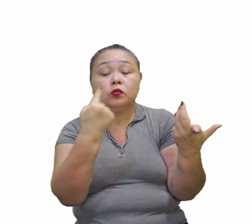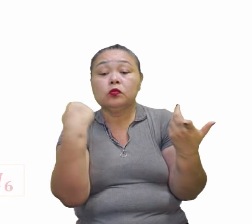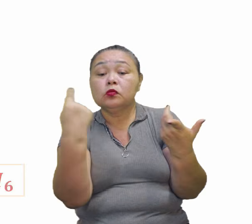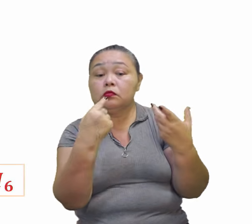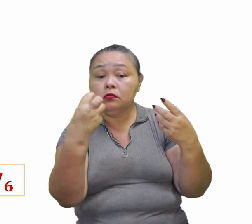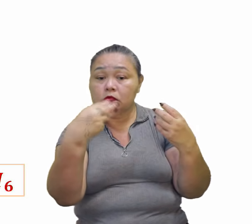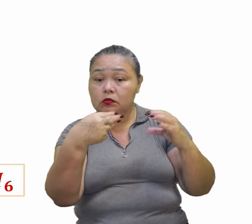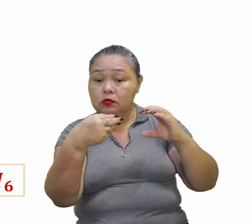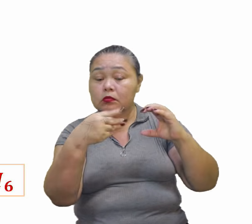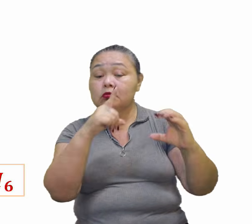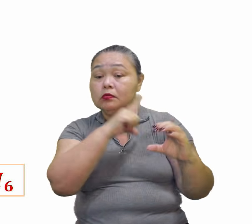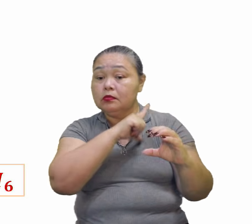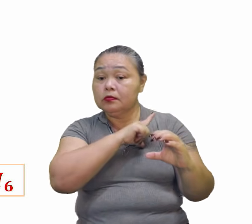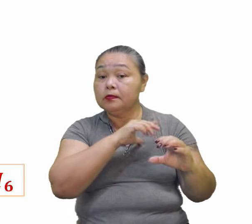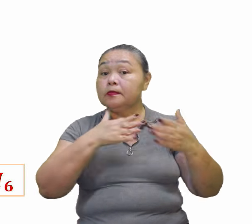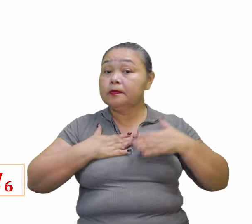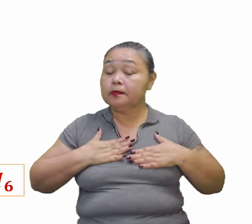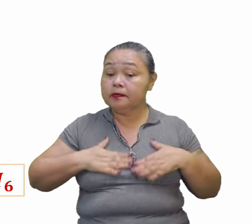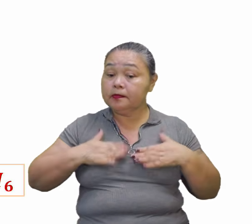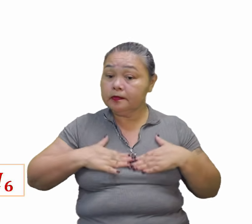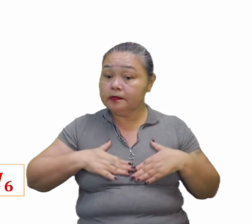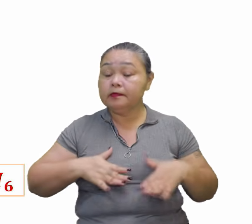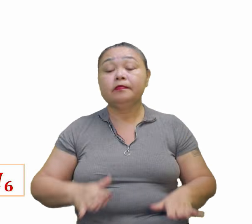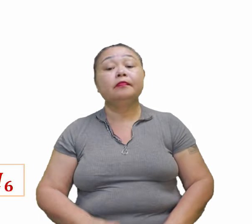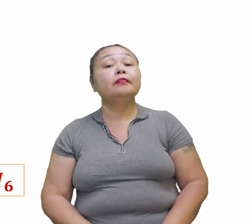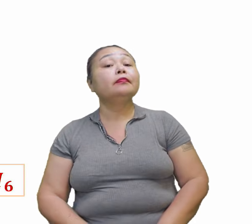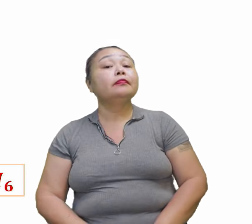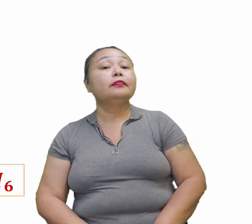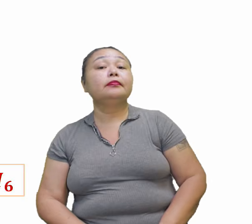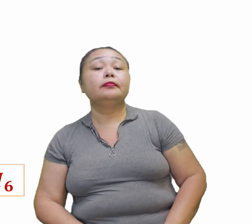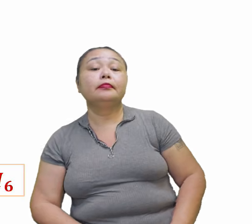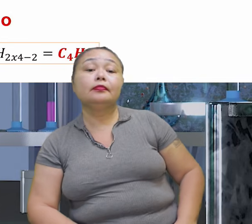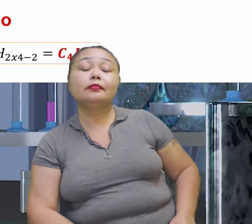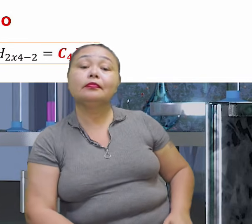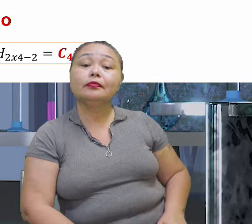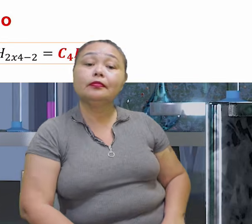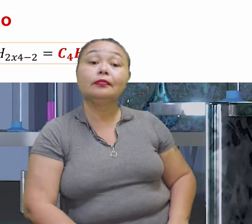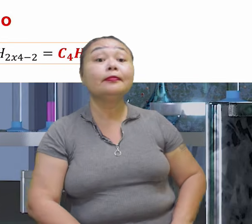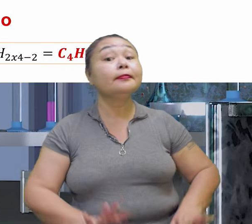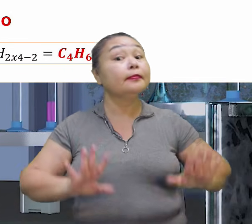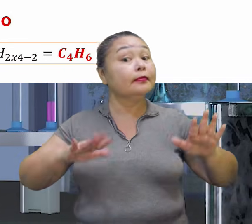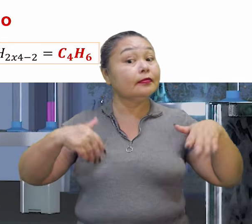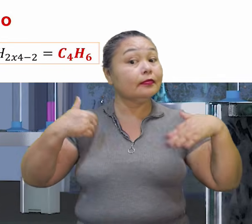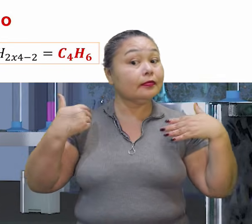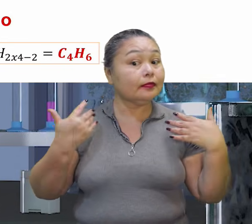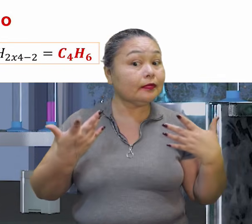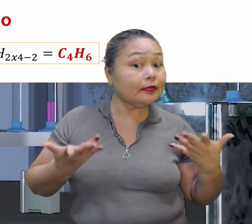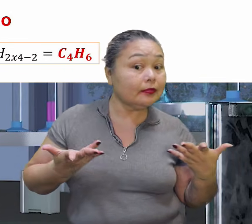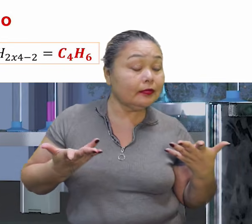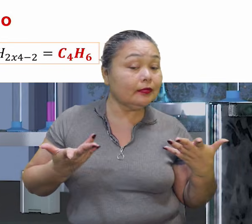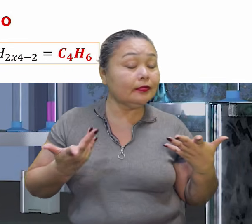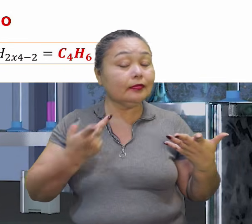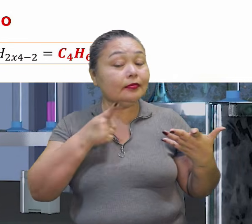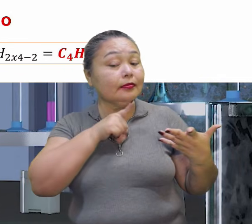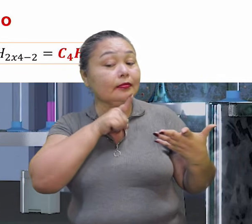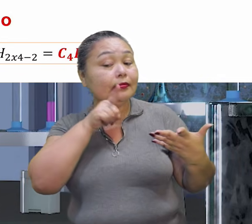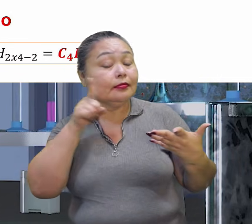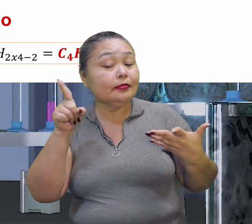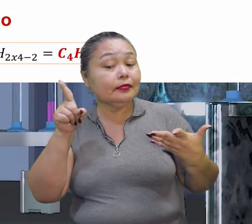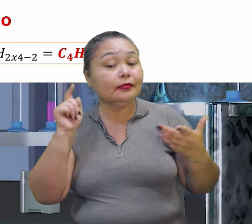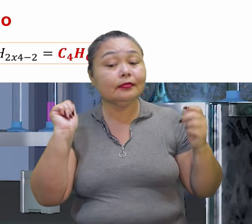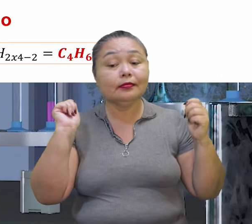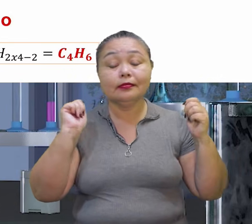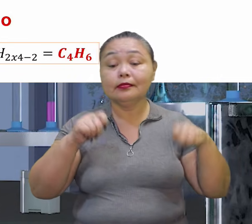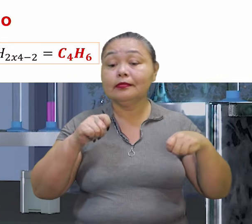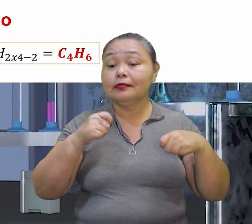minha ligação está. Tranquilo? Então, galerinha, vá lá, dê o máximo que